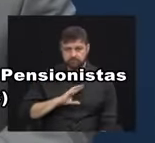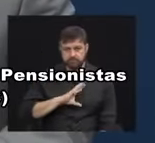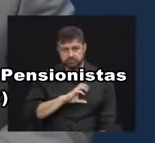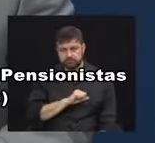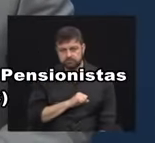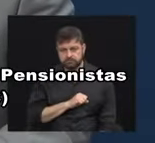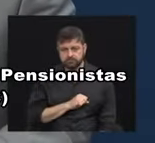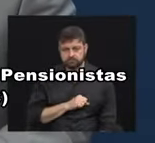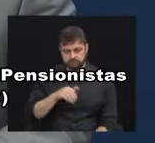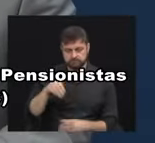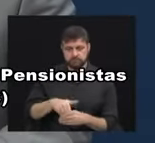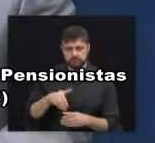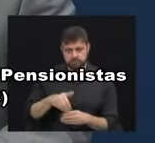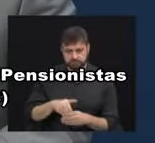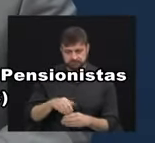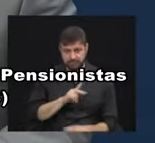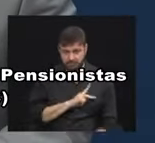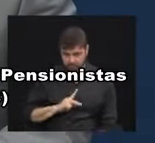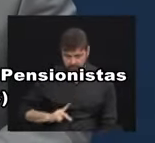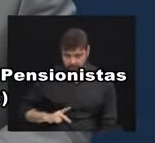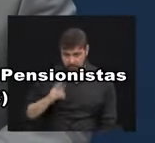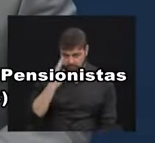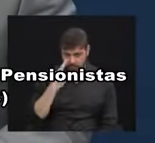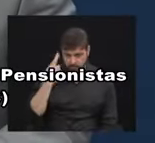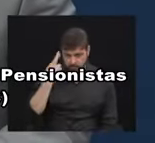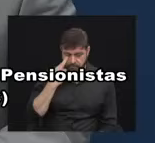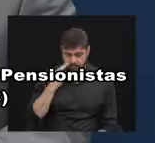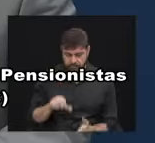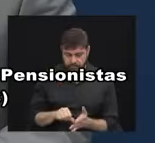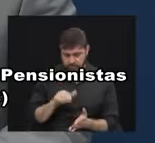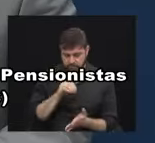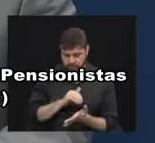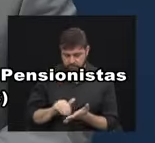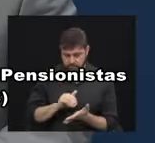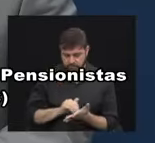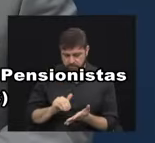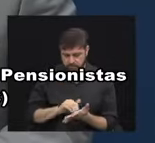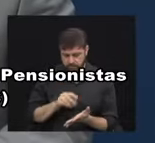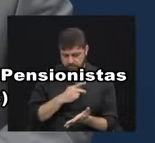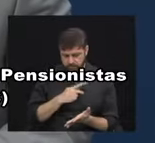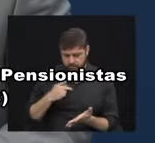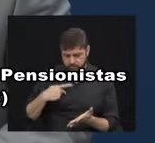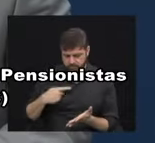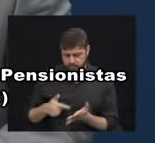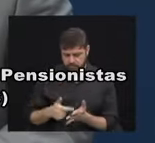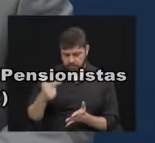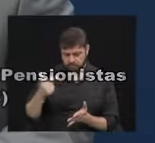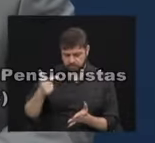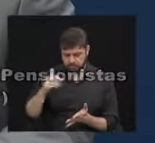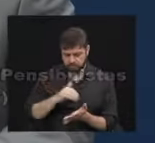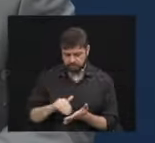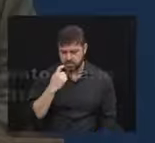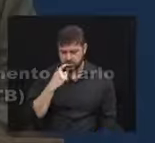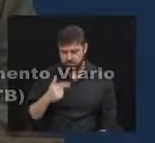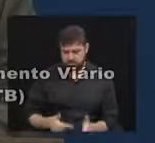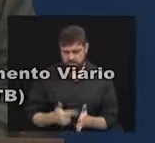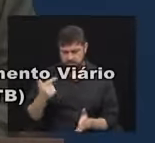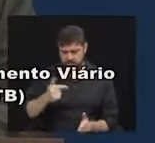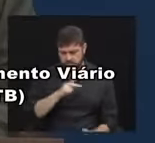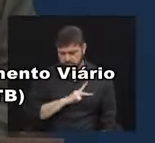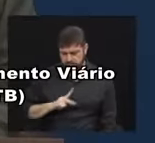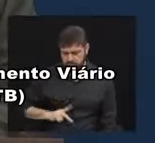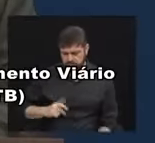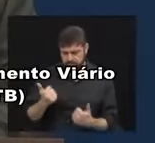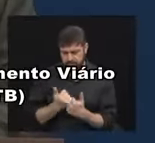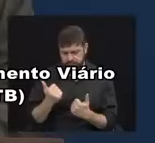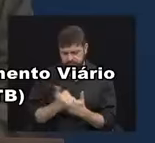Idosos, Aposentados e Pensionistas, o vereador Rubens Gás é o presidente. Vereador também em primeiro mandato na Câmara. Na Comissão de